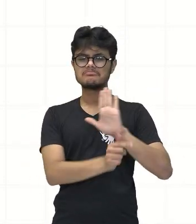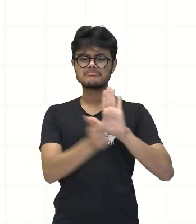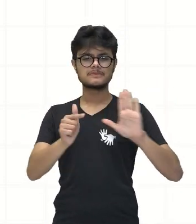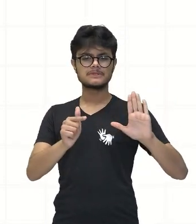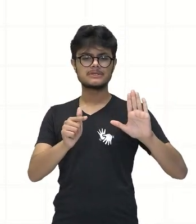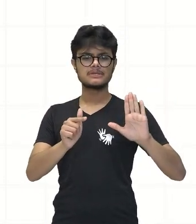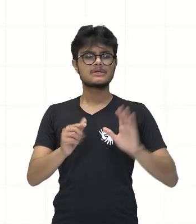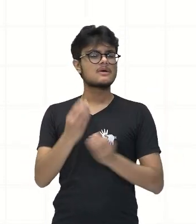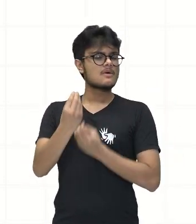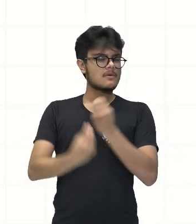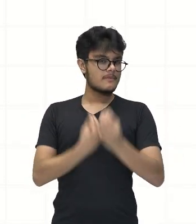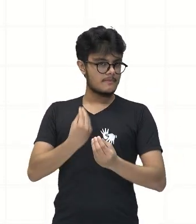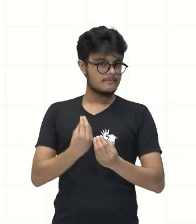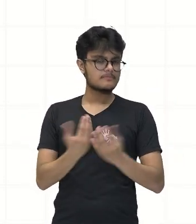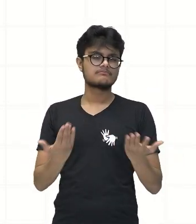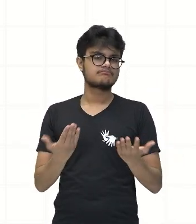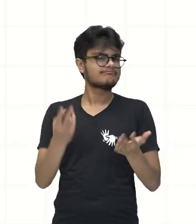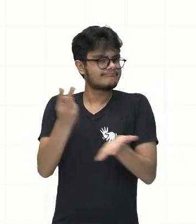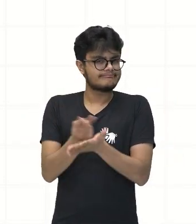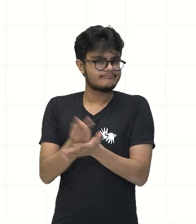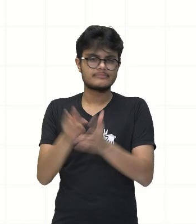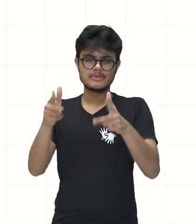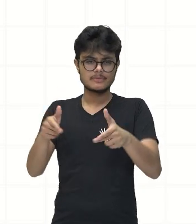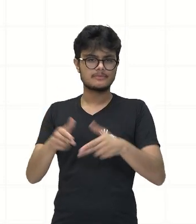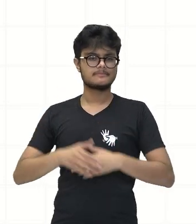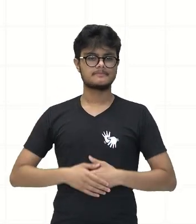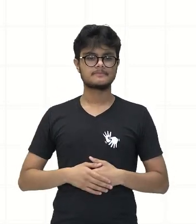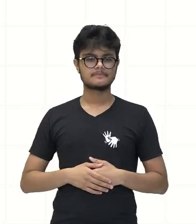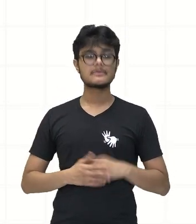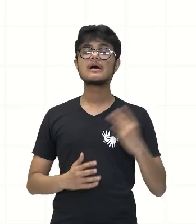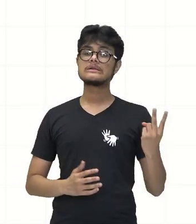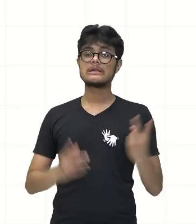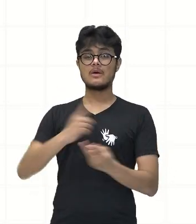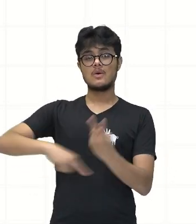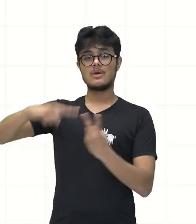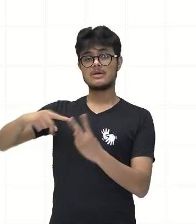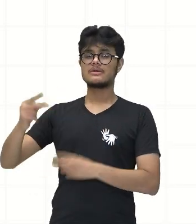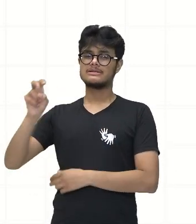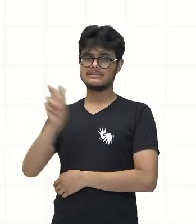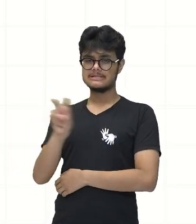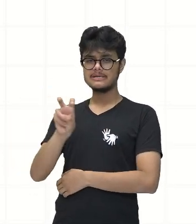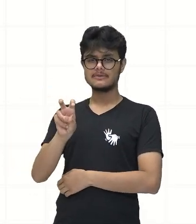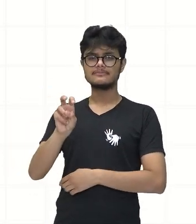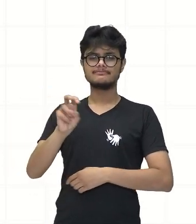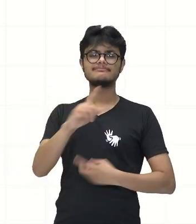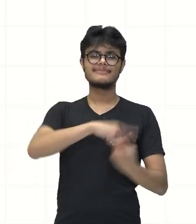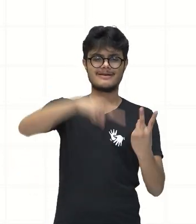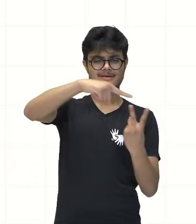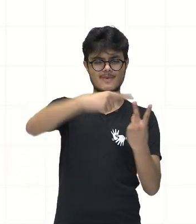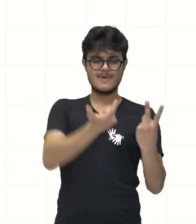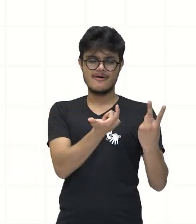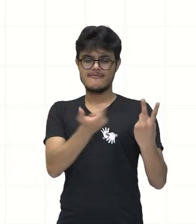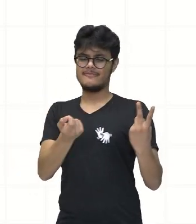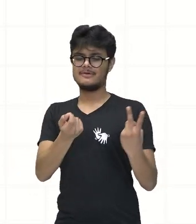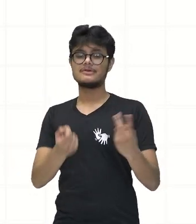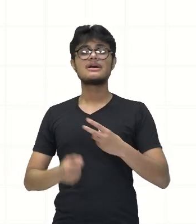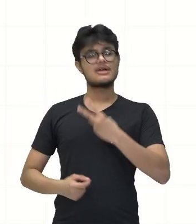propriedade. O que é que eu faço? Mantém. Então, raiz quadrada de 20 é a mesma coisa que